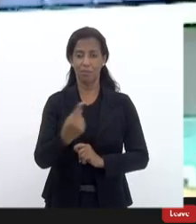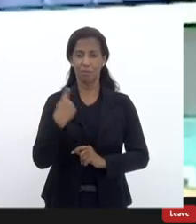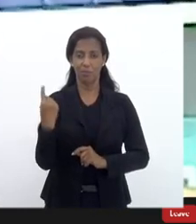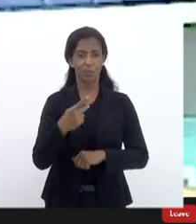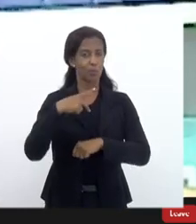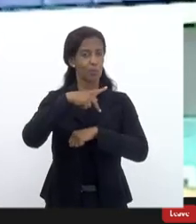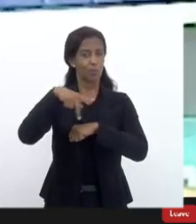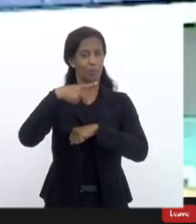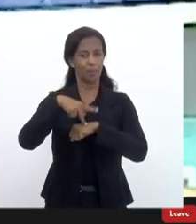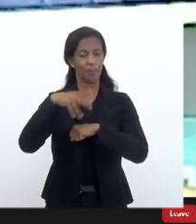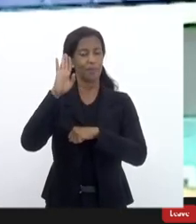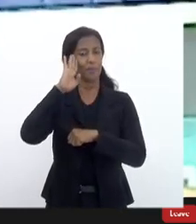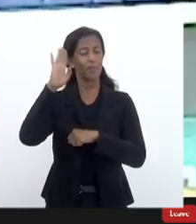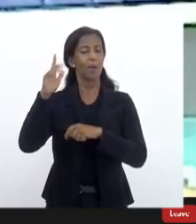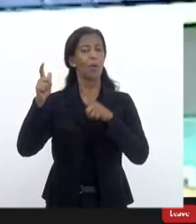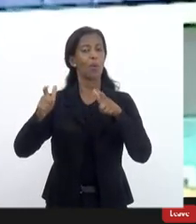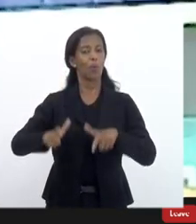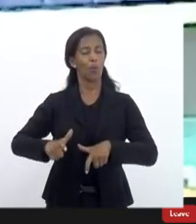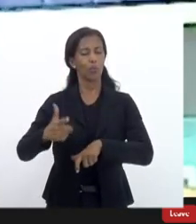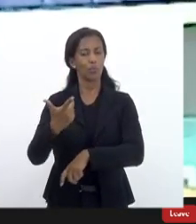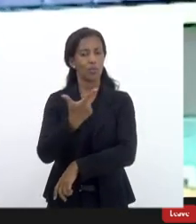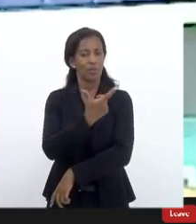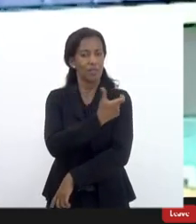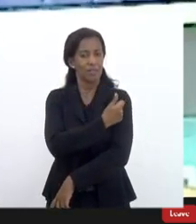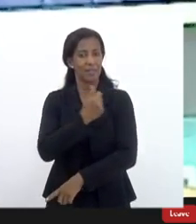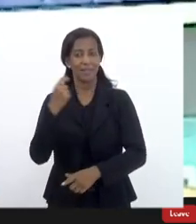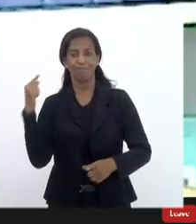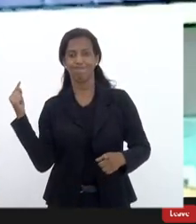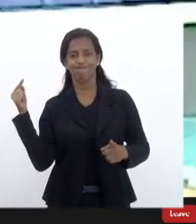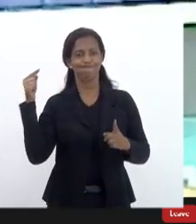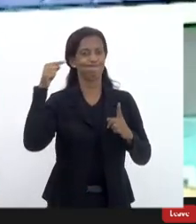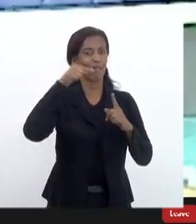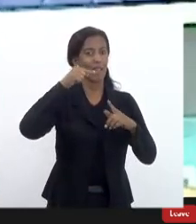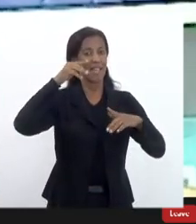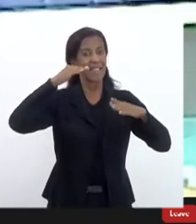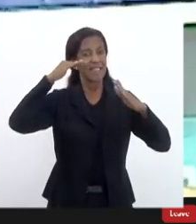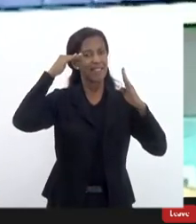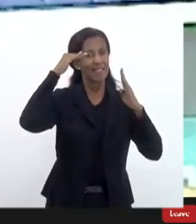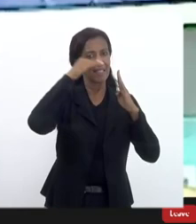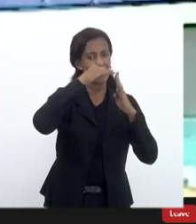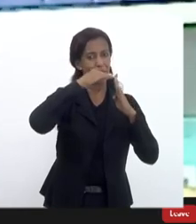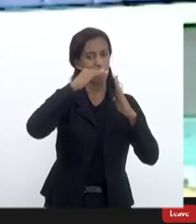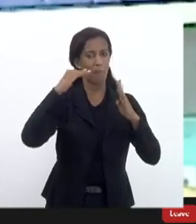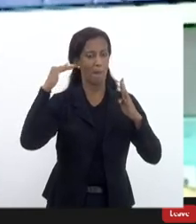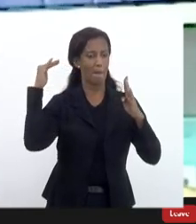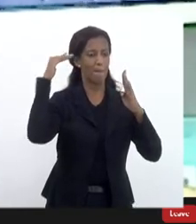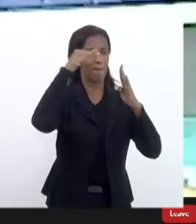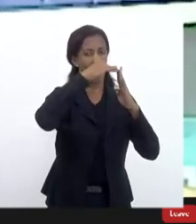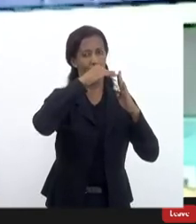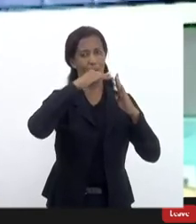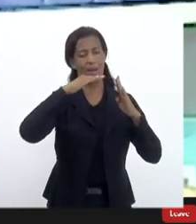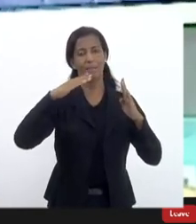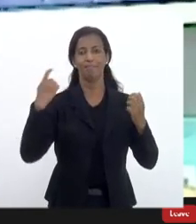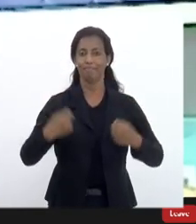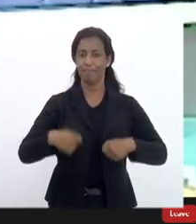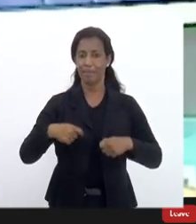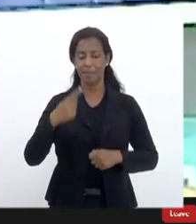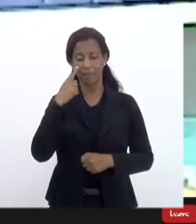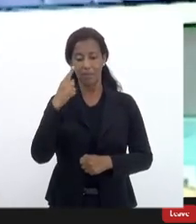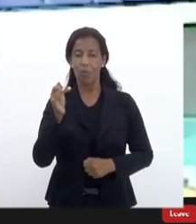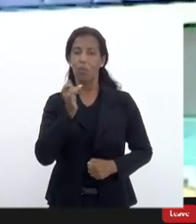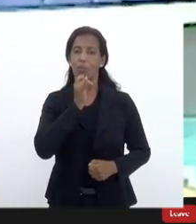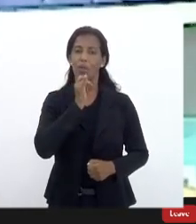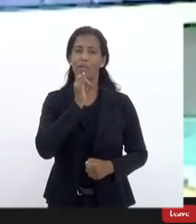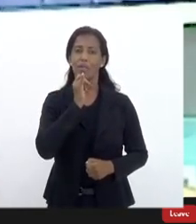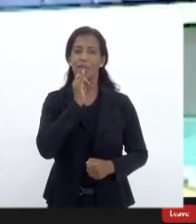país, principalmente, onde a vacinação não atingiu os níveis necessários, basta pegar como